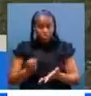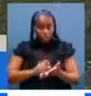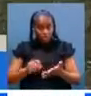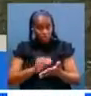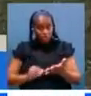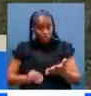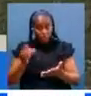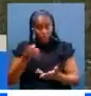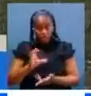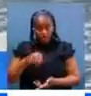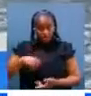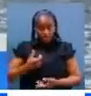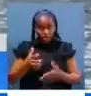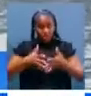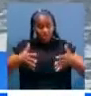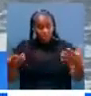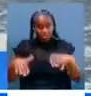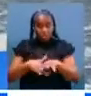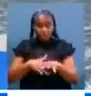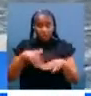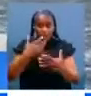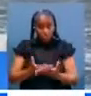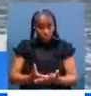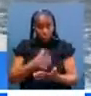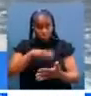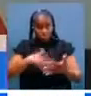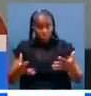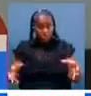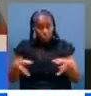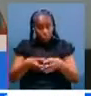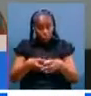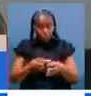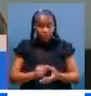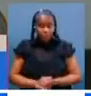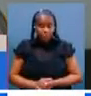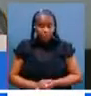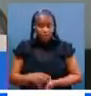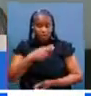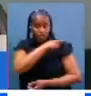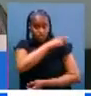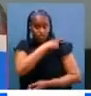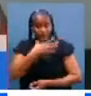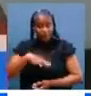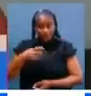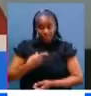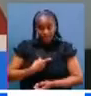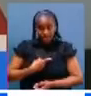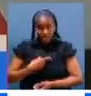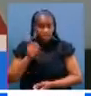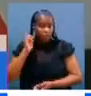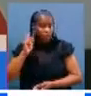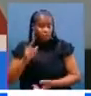Verde para um maior engajamento na implementação da estratégia conjunta. As universidades querem ser úteis ao